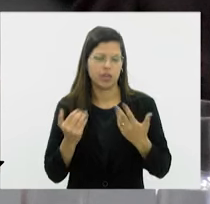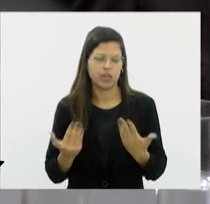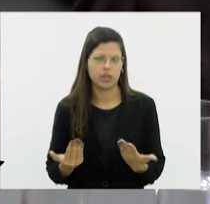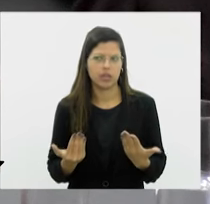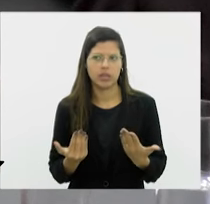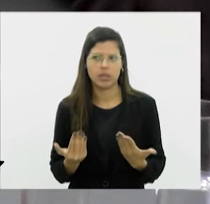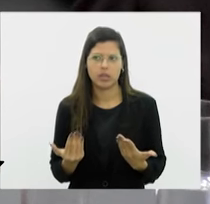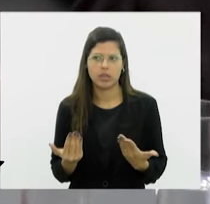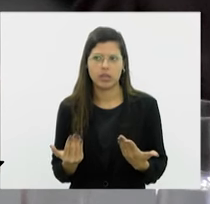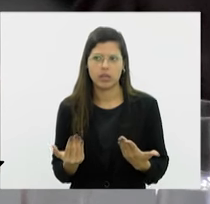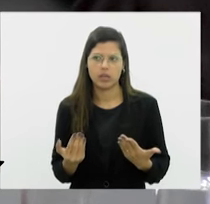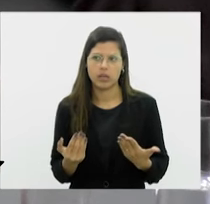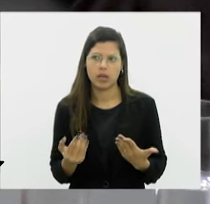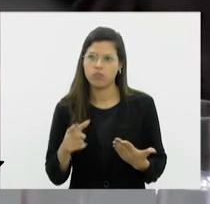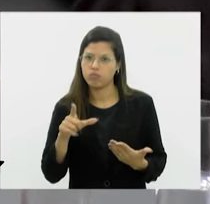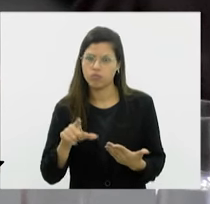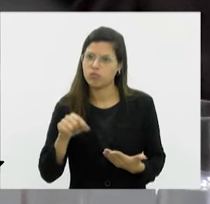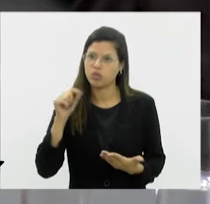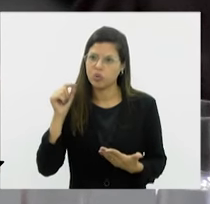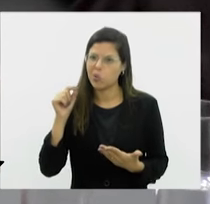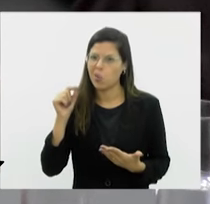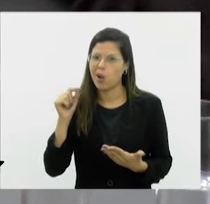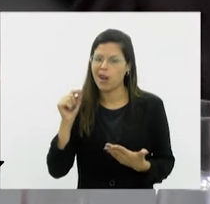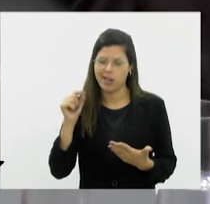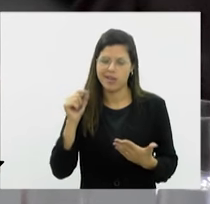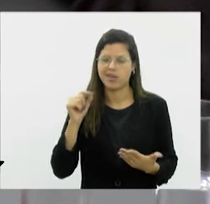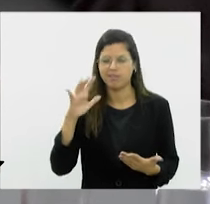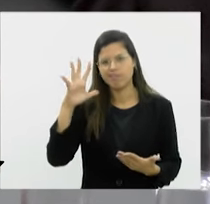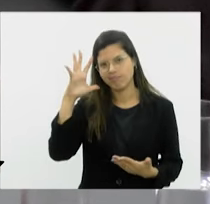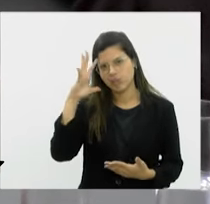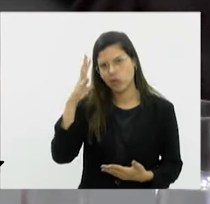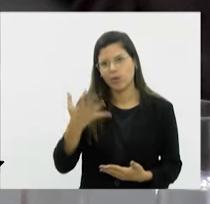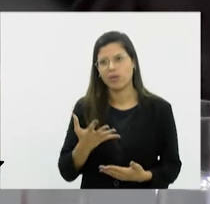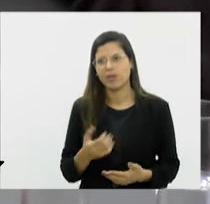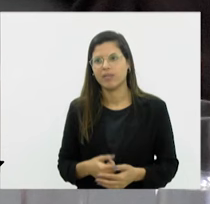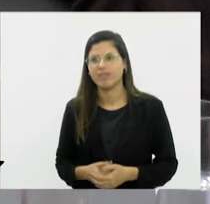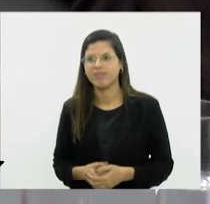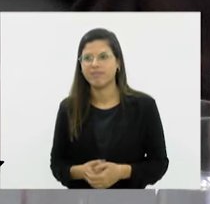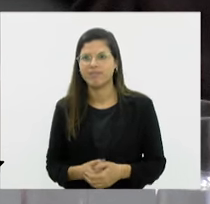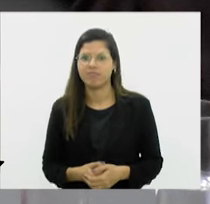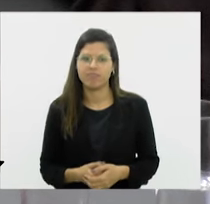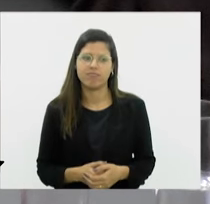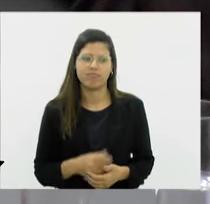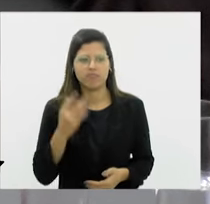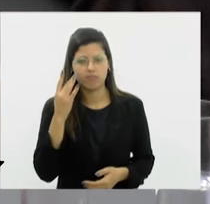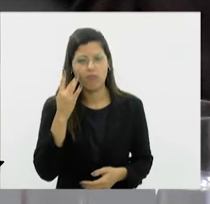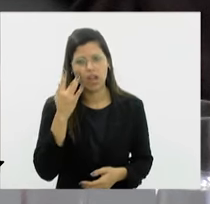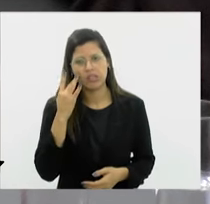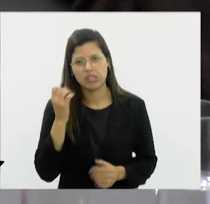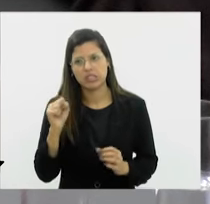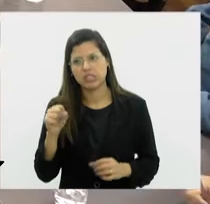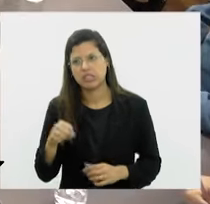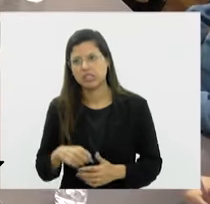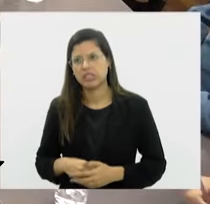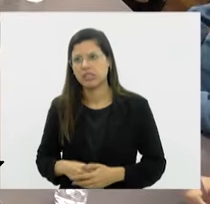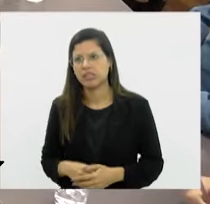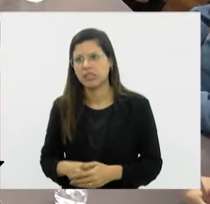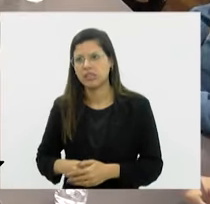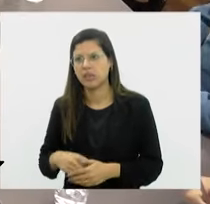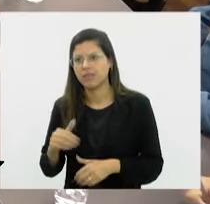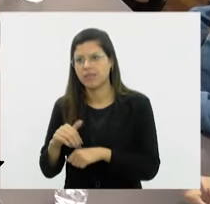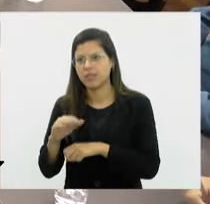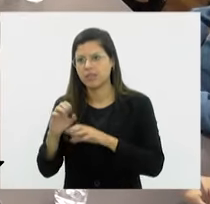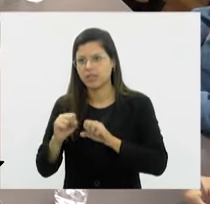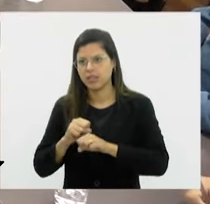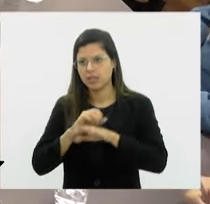o caminho do meio, como dizia lá o Tizé. Acho que pode ser. Por mim... Acho que fica mais claro que se